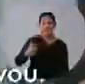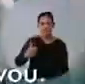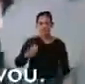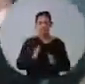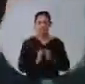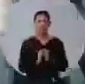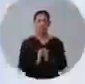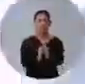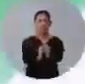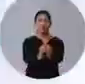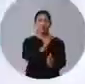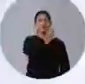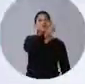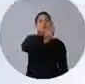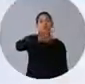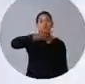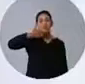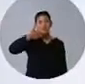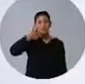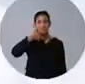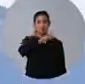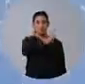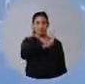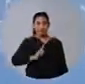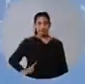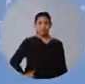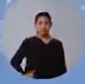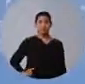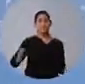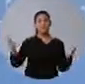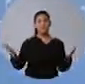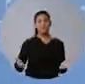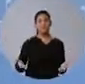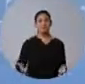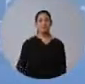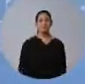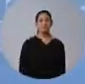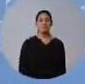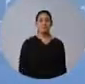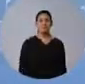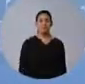com 11 que eu vou. Gladson Cameli 11. Mudança com confiança.